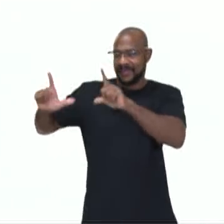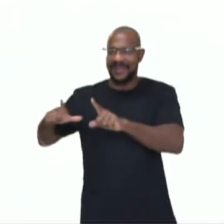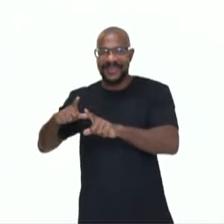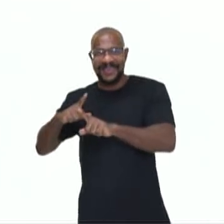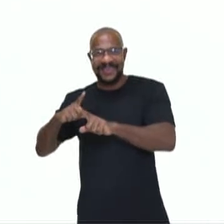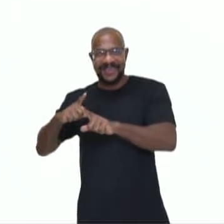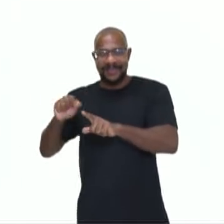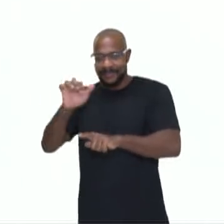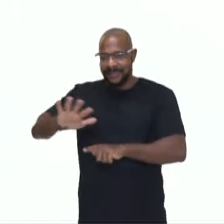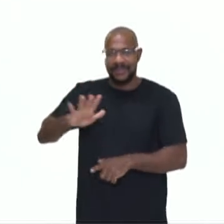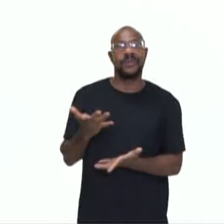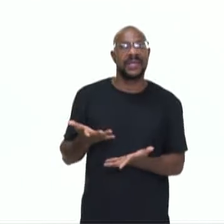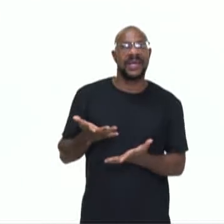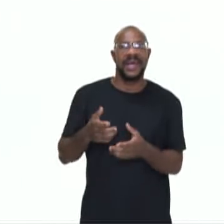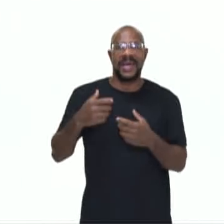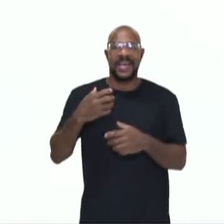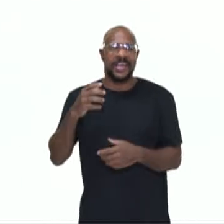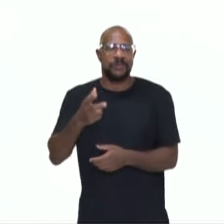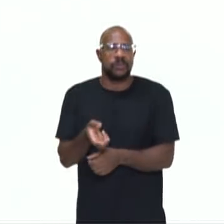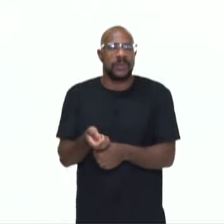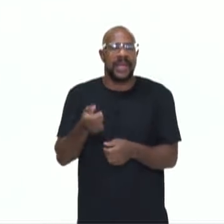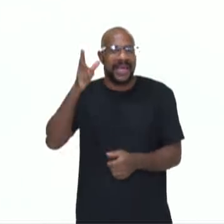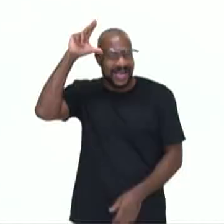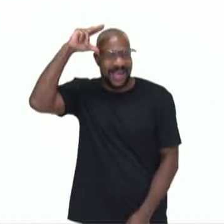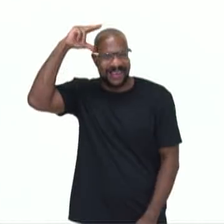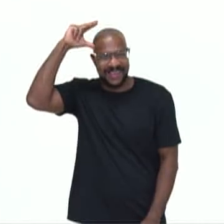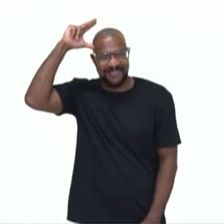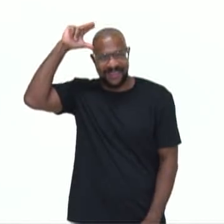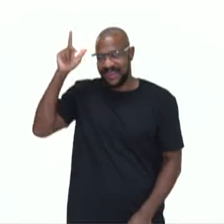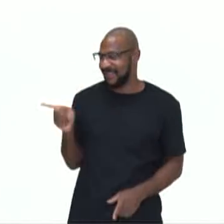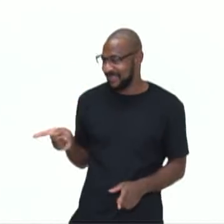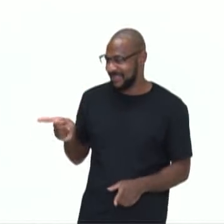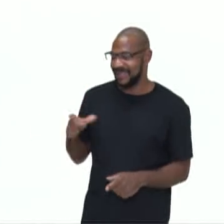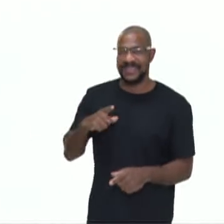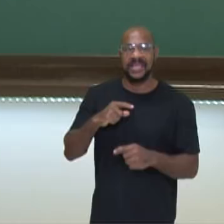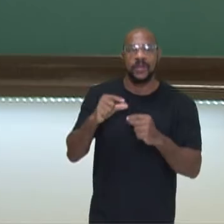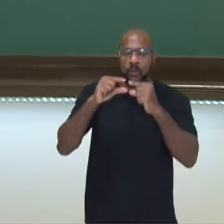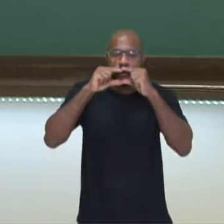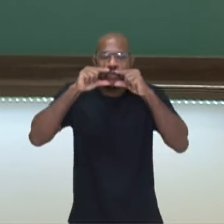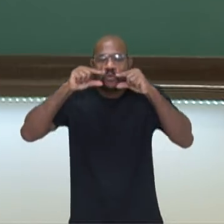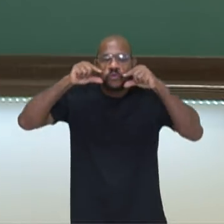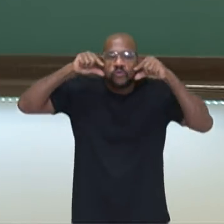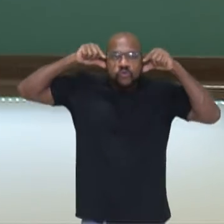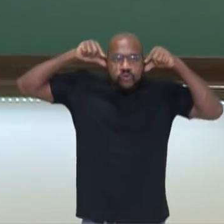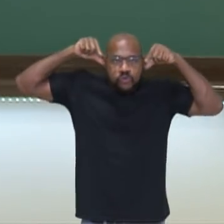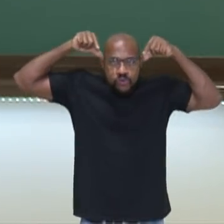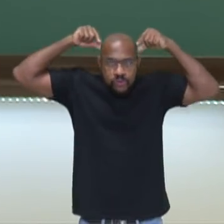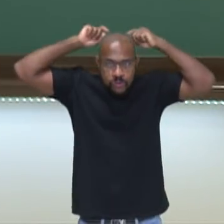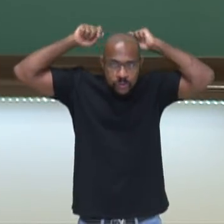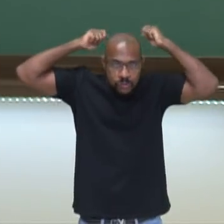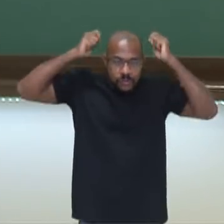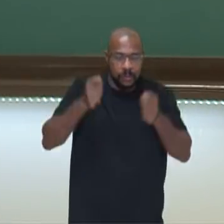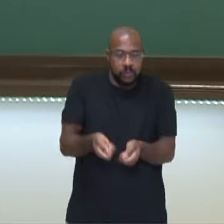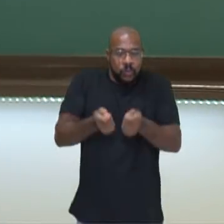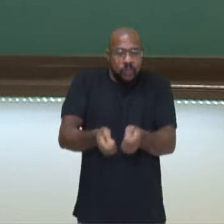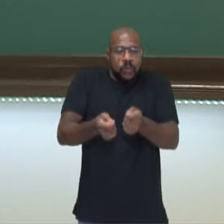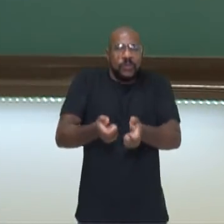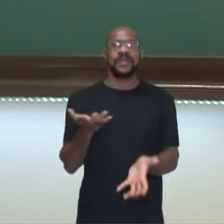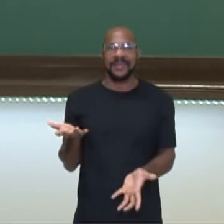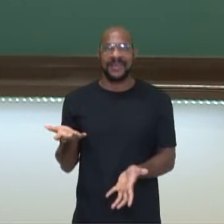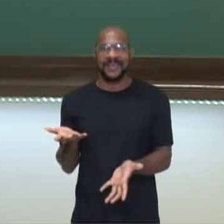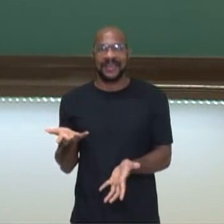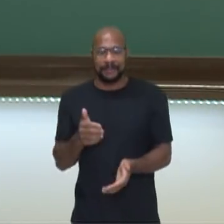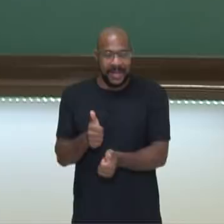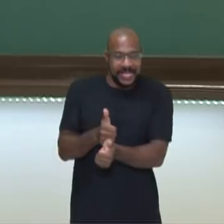com um cabresto. Exatamente este equipamento que é colocado aí na cabeça do animal, que serve